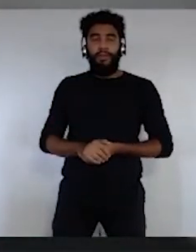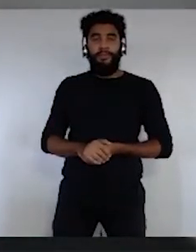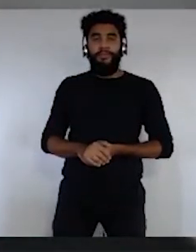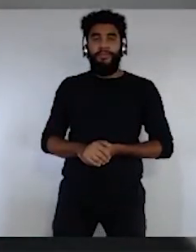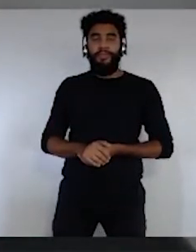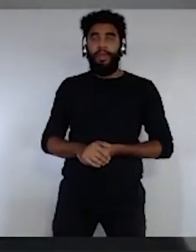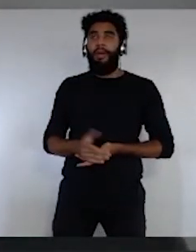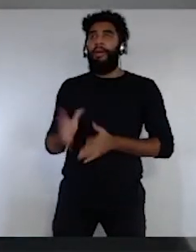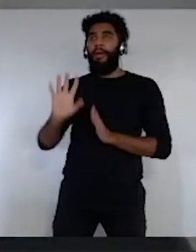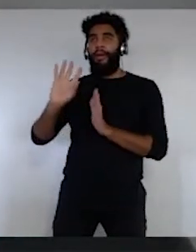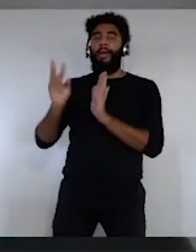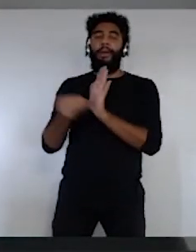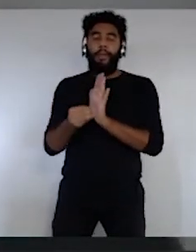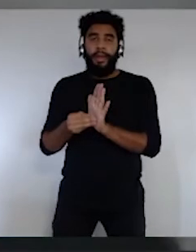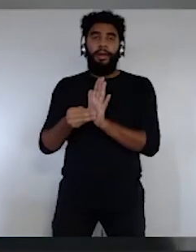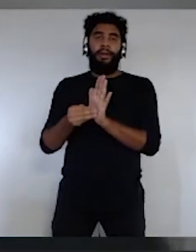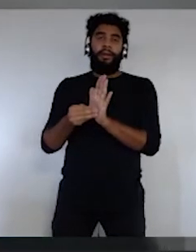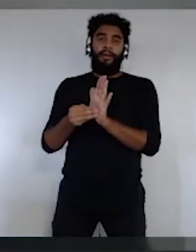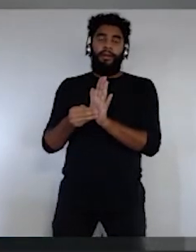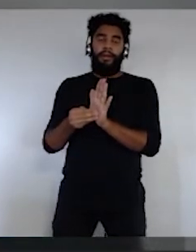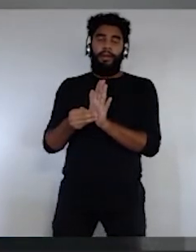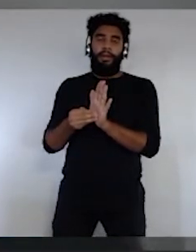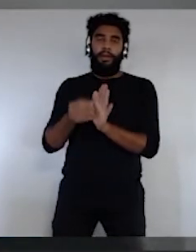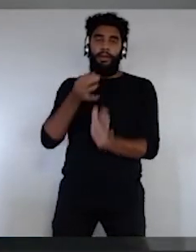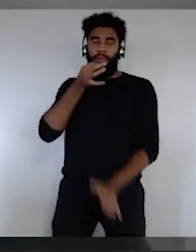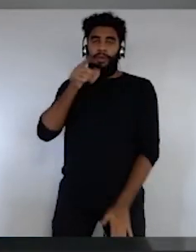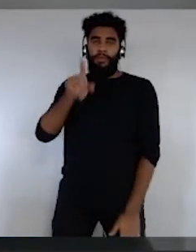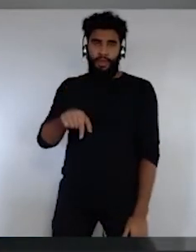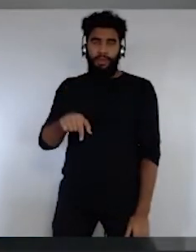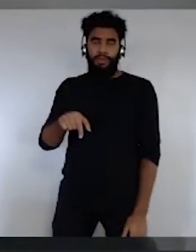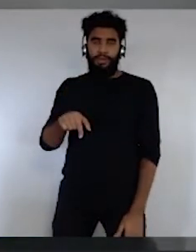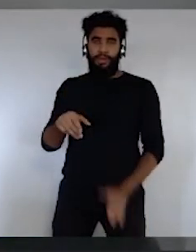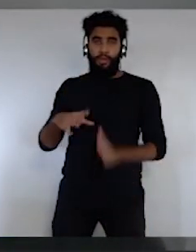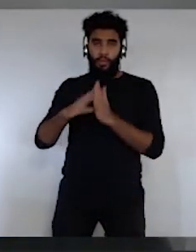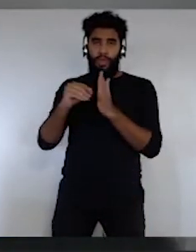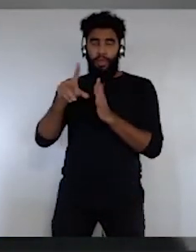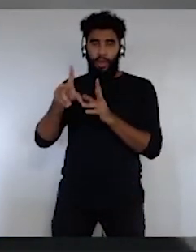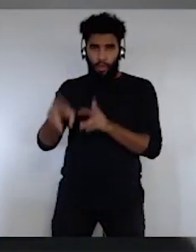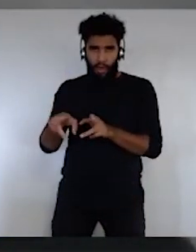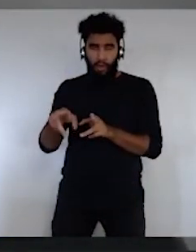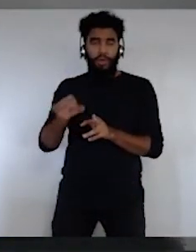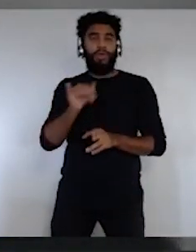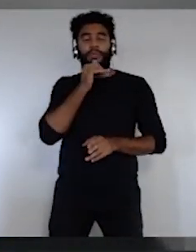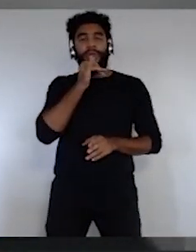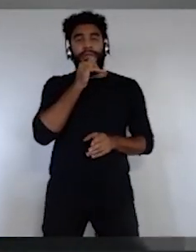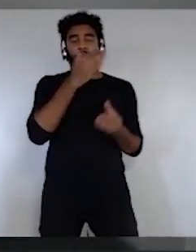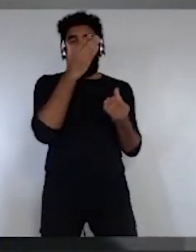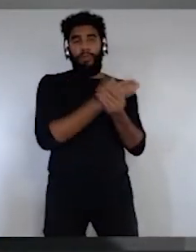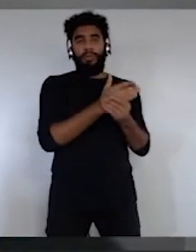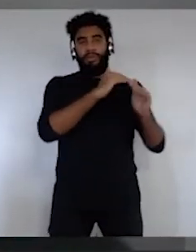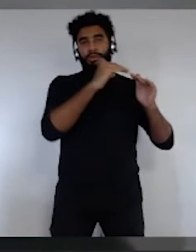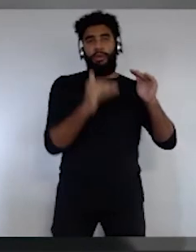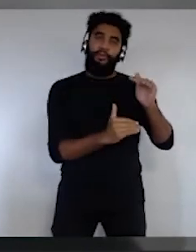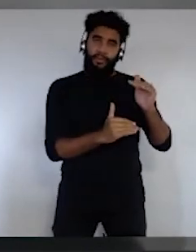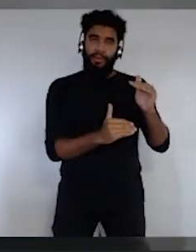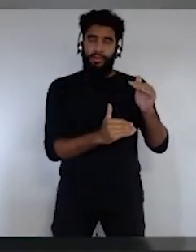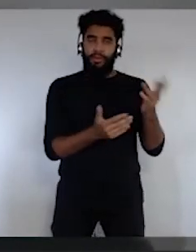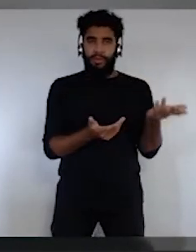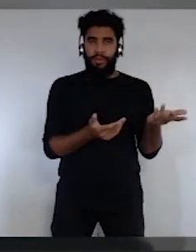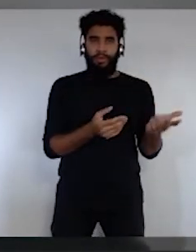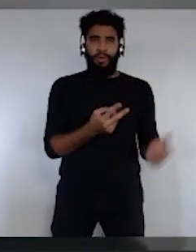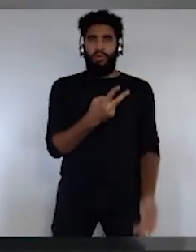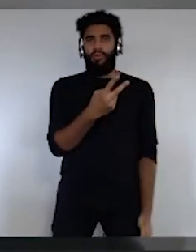tão assim, desejosa de fechar os tribunais superiores para o acesso aos tribunais superiores, que